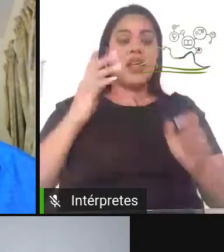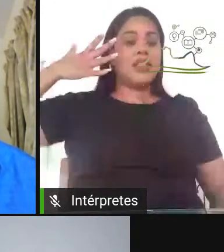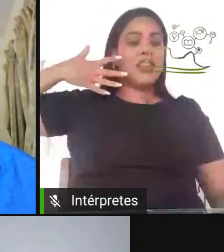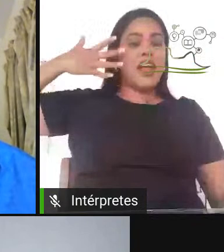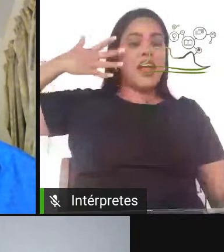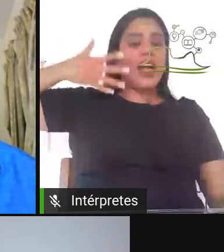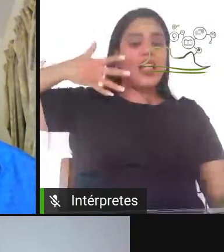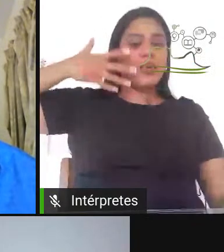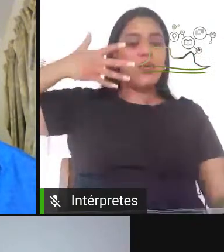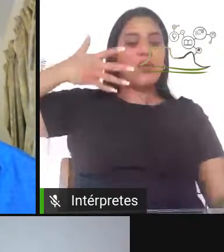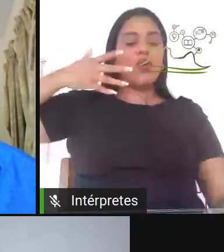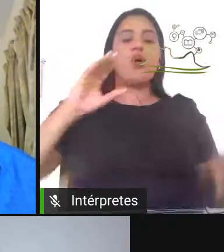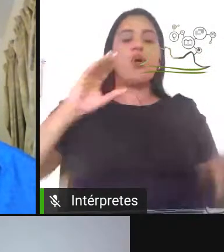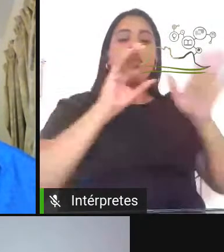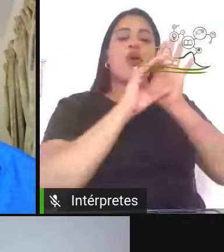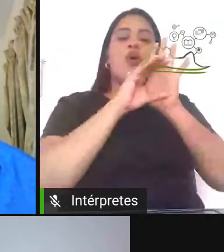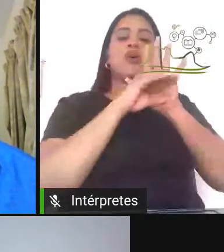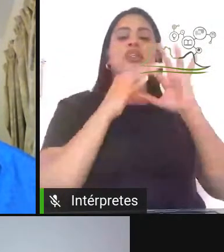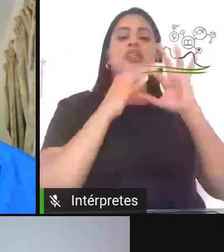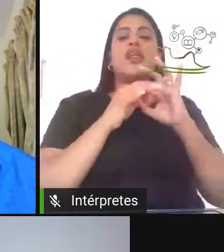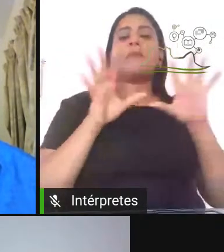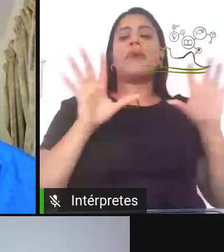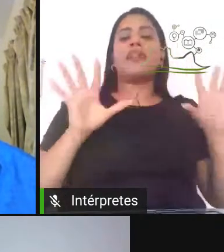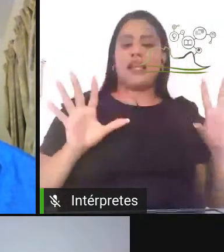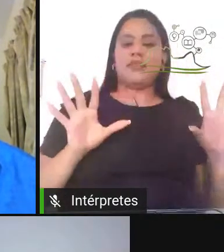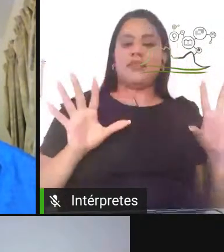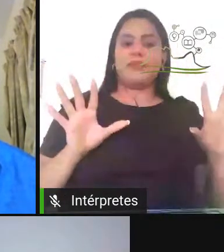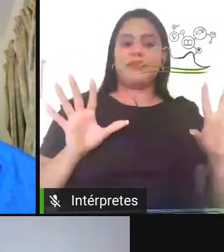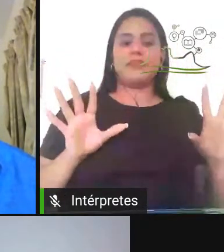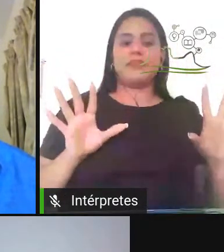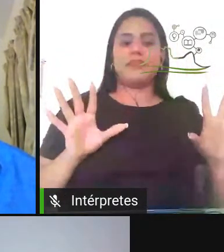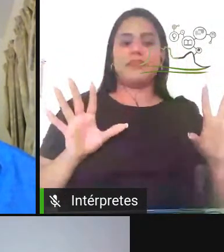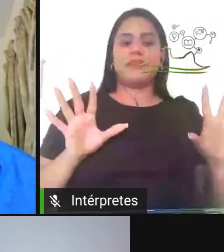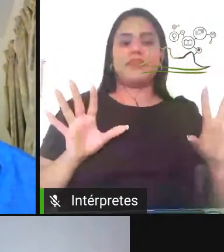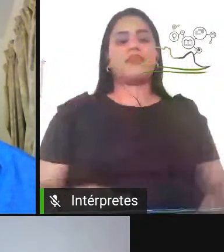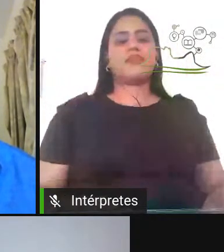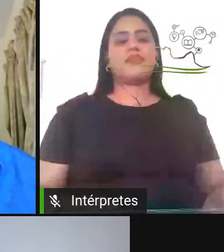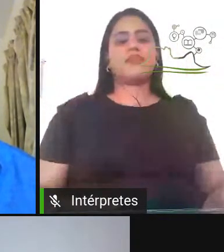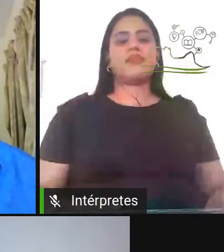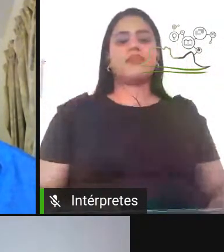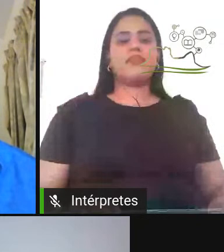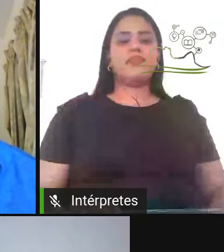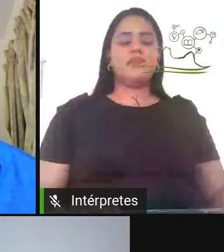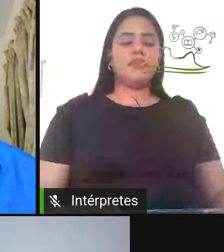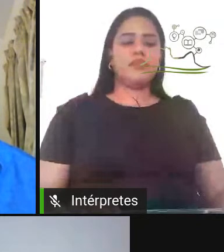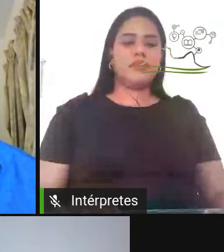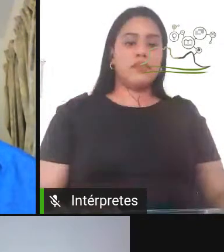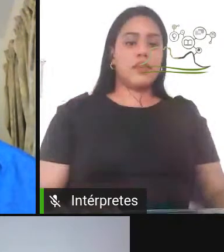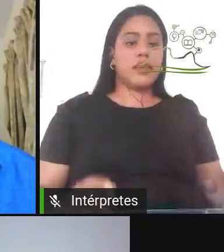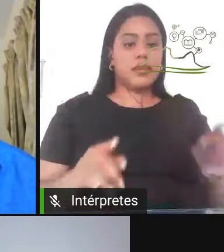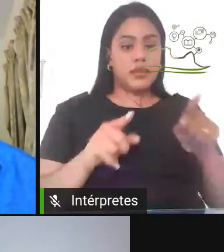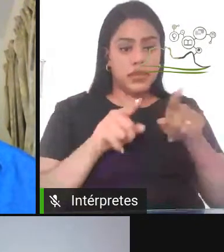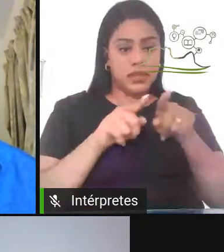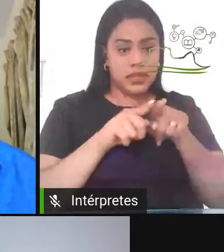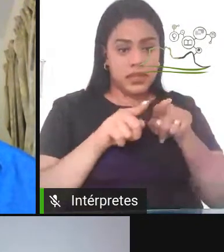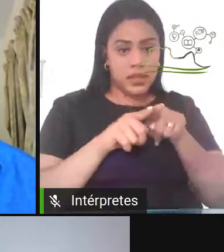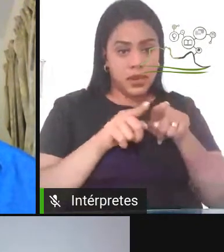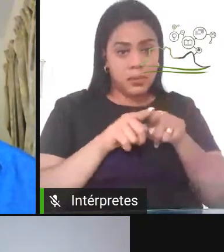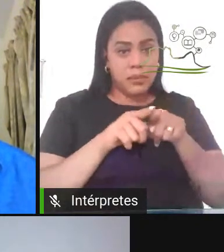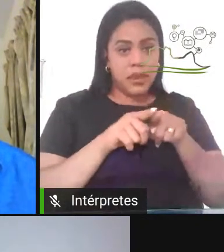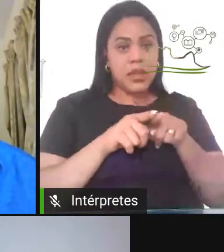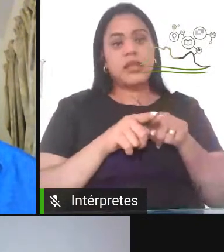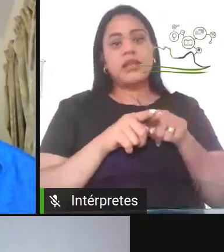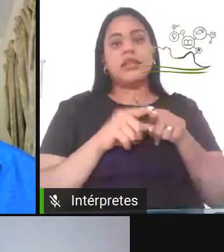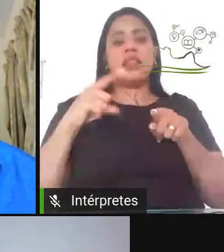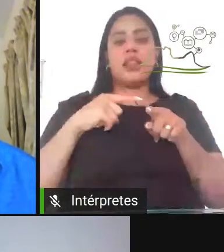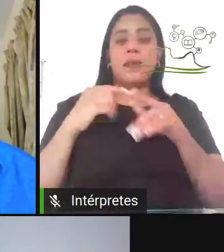confundir-se com a própria utopia. Há também nisso, no seu caso, no seu processo criativo, o